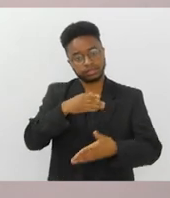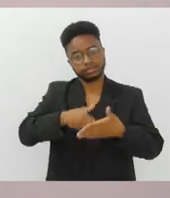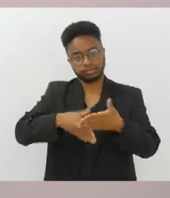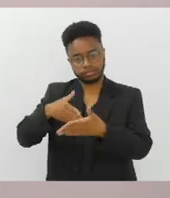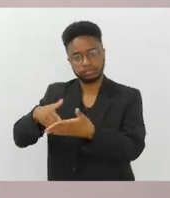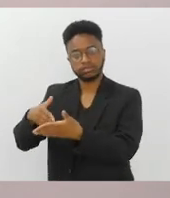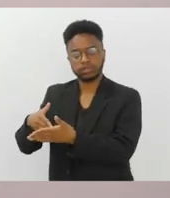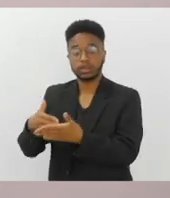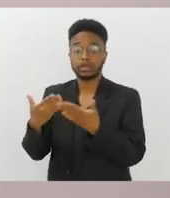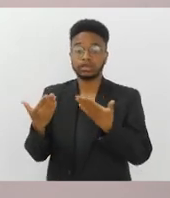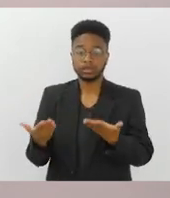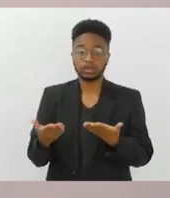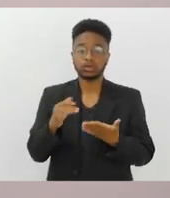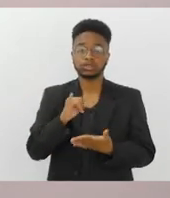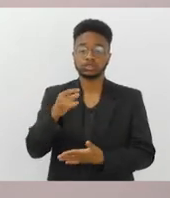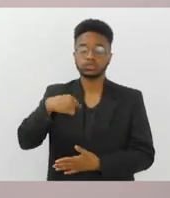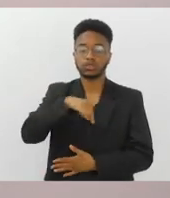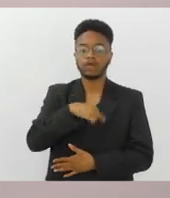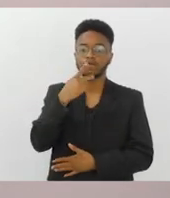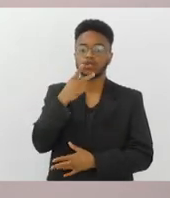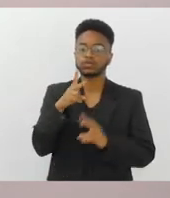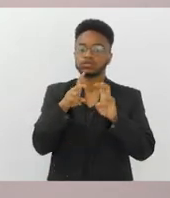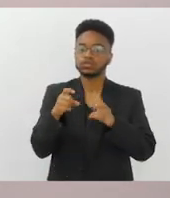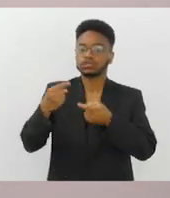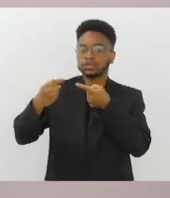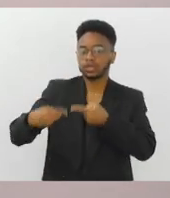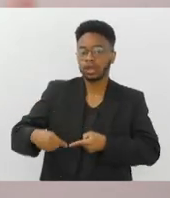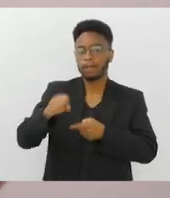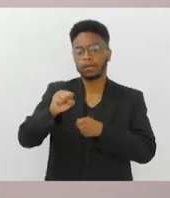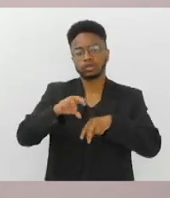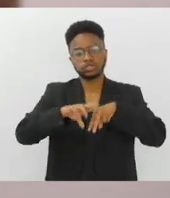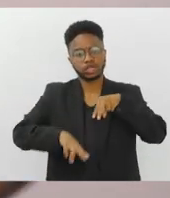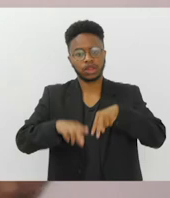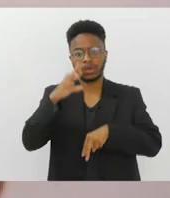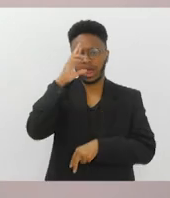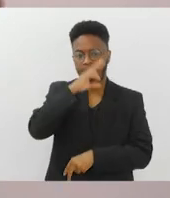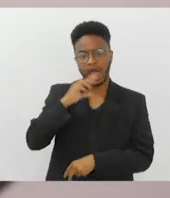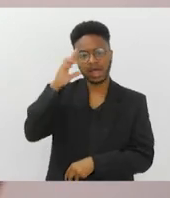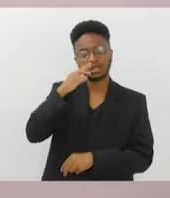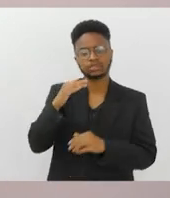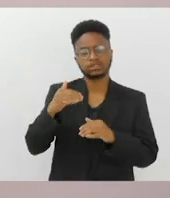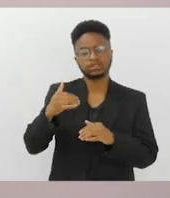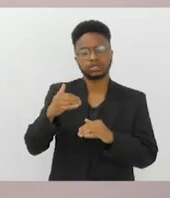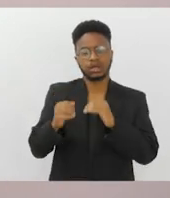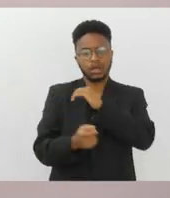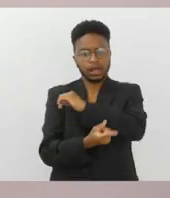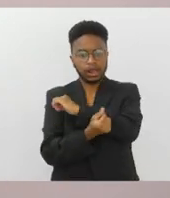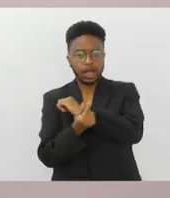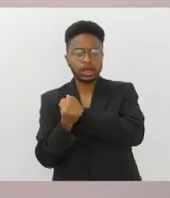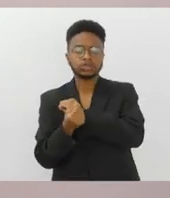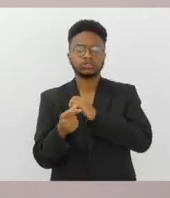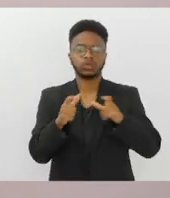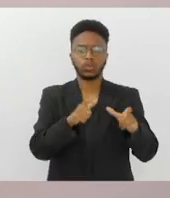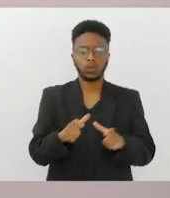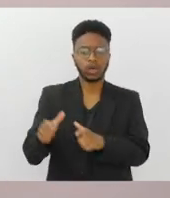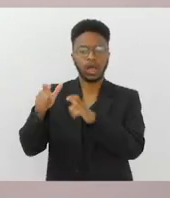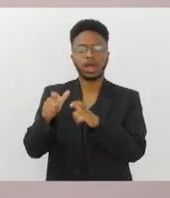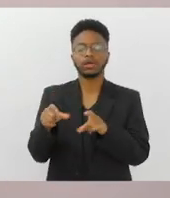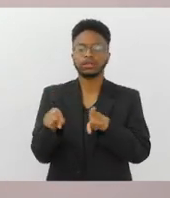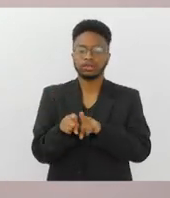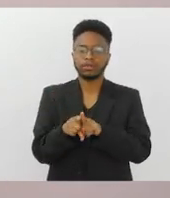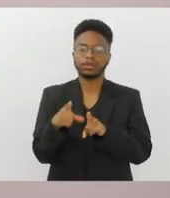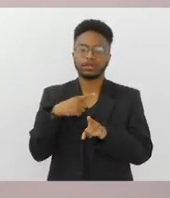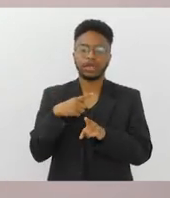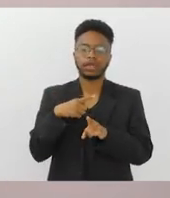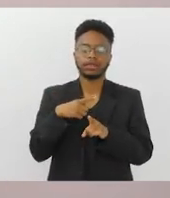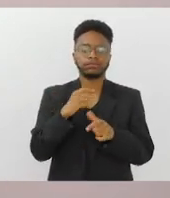né? Então, quando a gente fala dos desafios, né, sejam eles de gênero, de raça, de classe, de território, de condição, a gente tem todas essas sobreposições